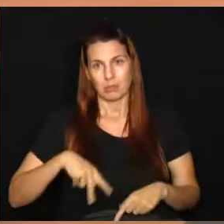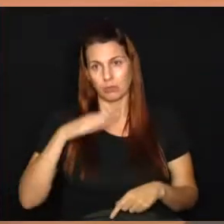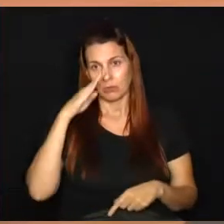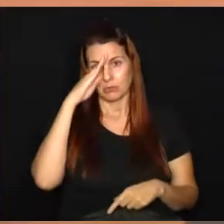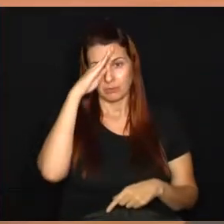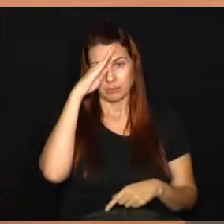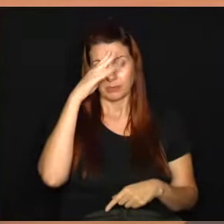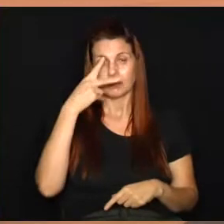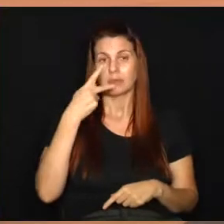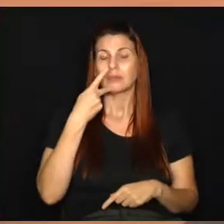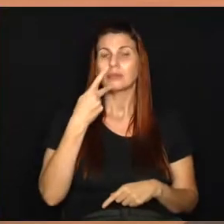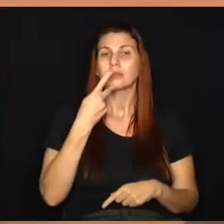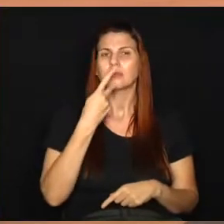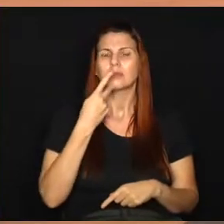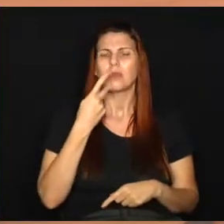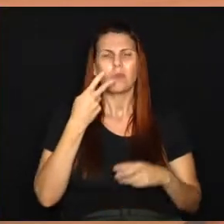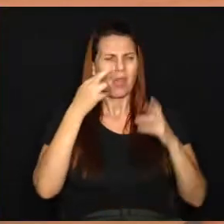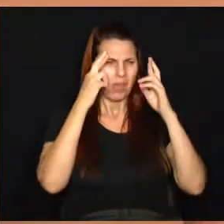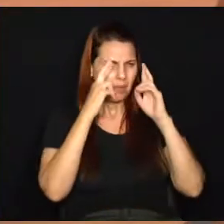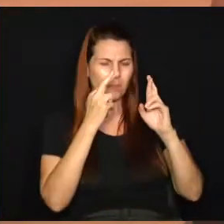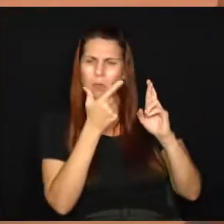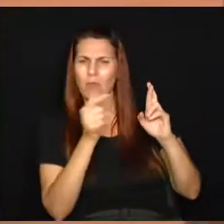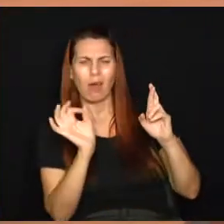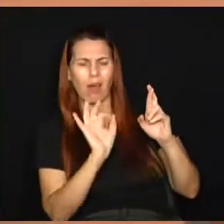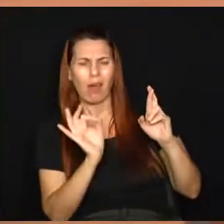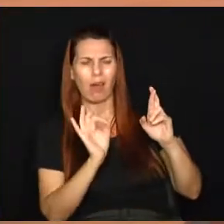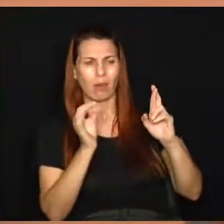que desrespeita não apenas uma mulher, mas